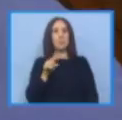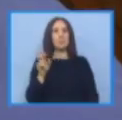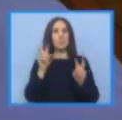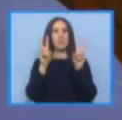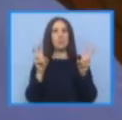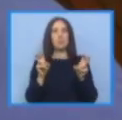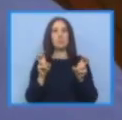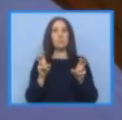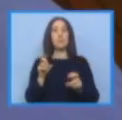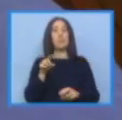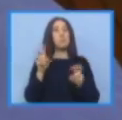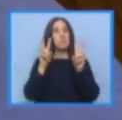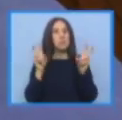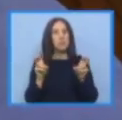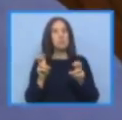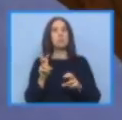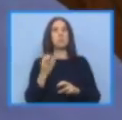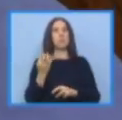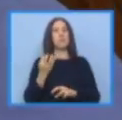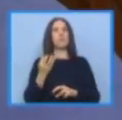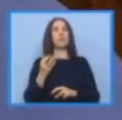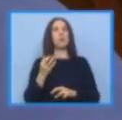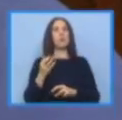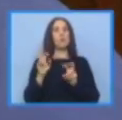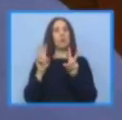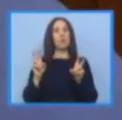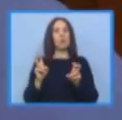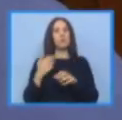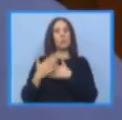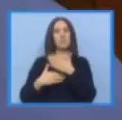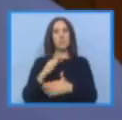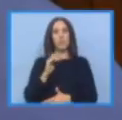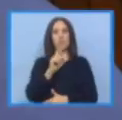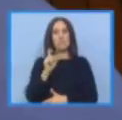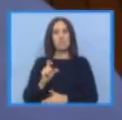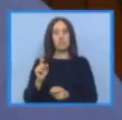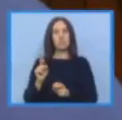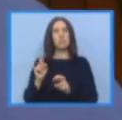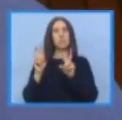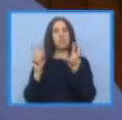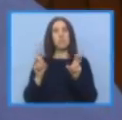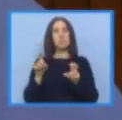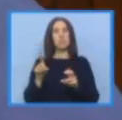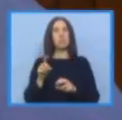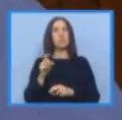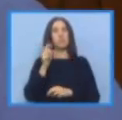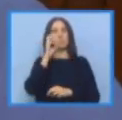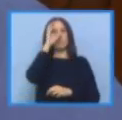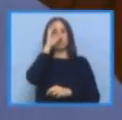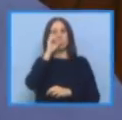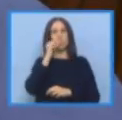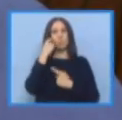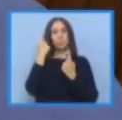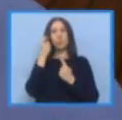caso e também o próprio caso da Operação FISE, que envolve um magistrado do Ministério Público,